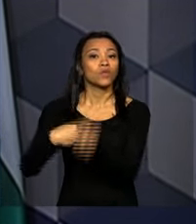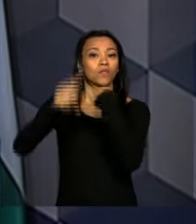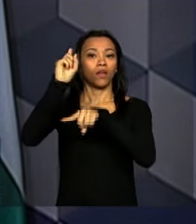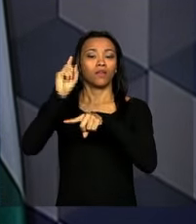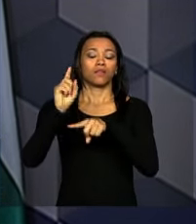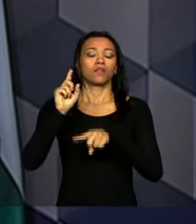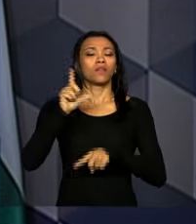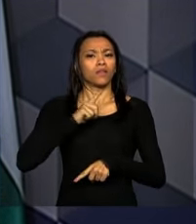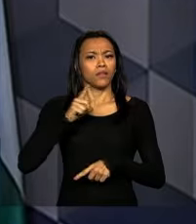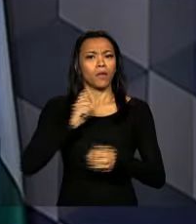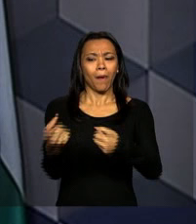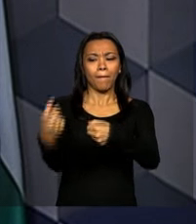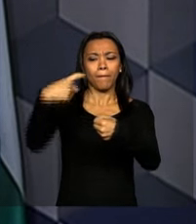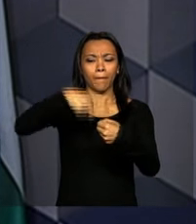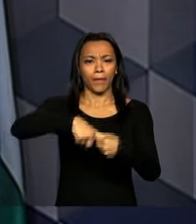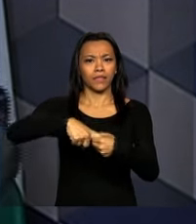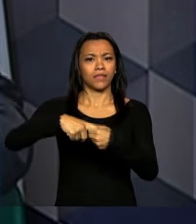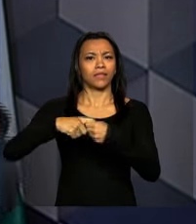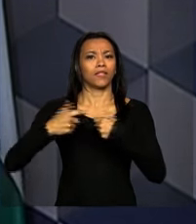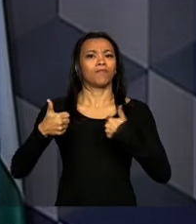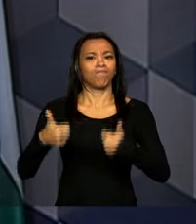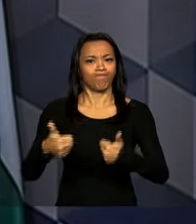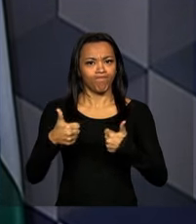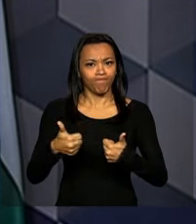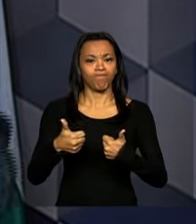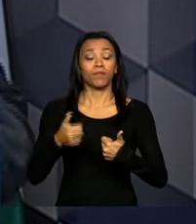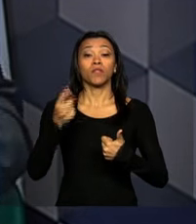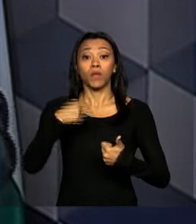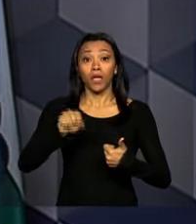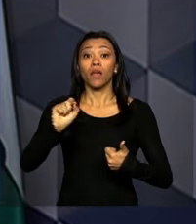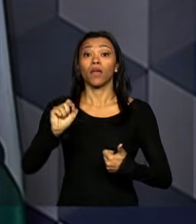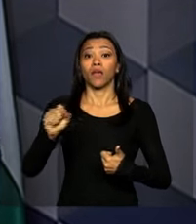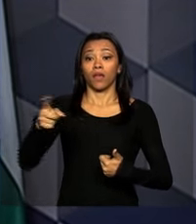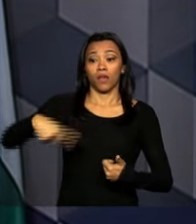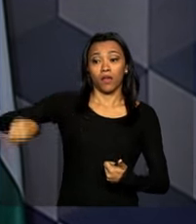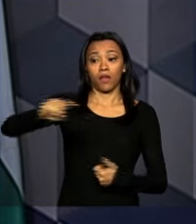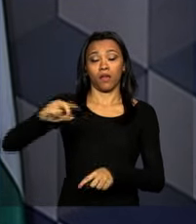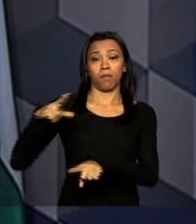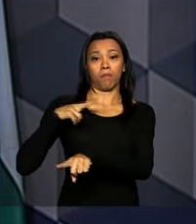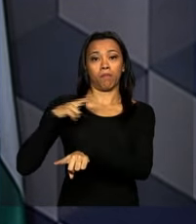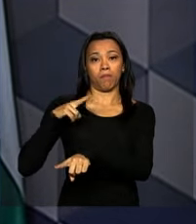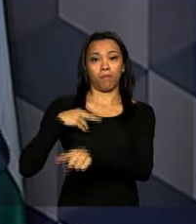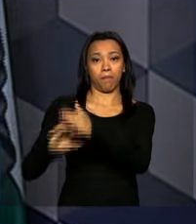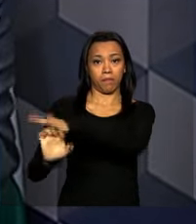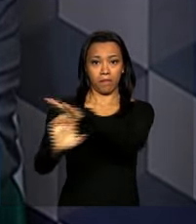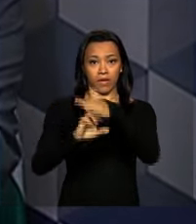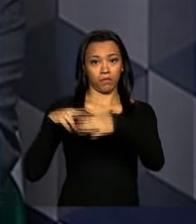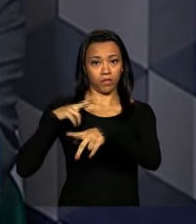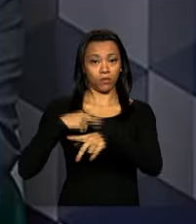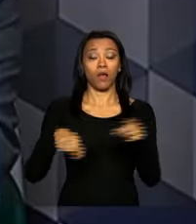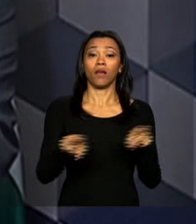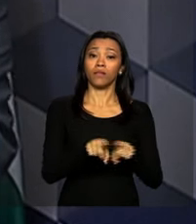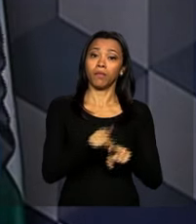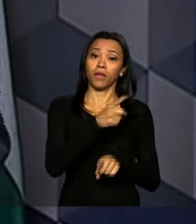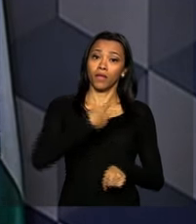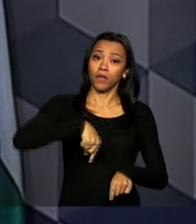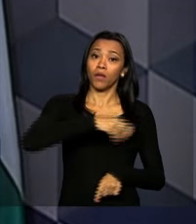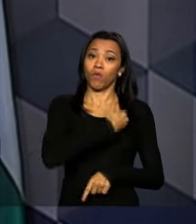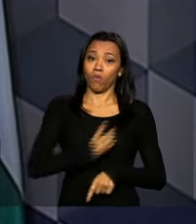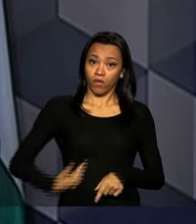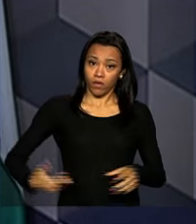parceria muito forte entre o governo e a iniciativa privada. O governo